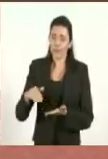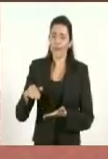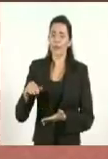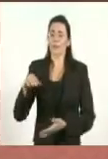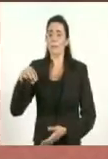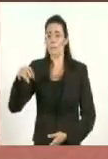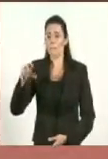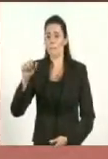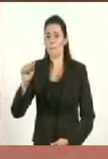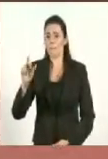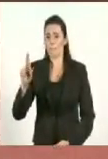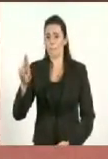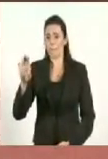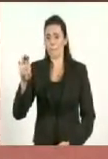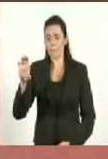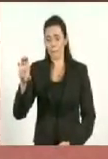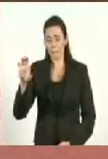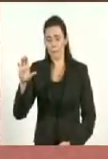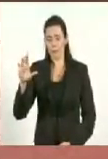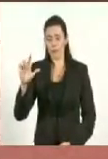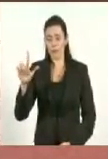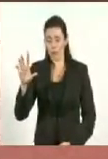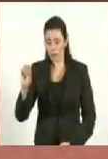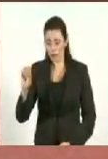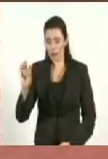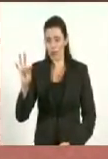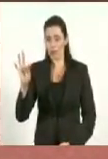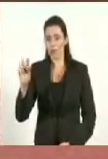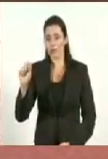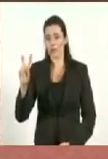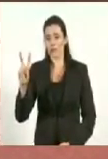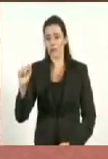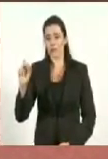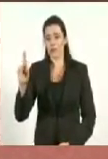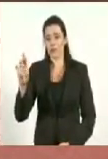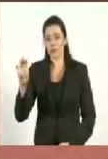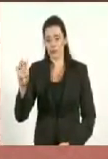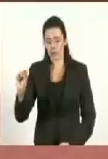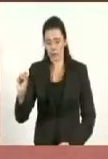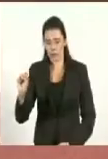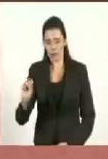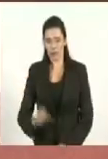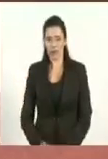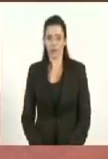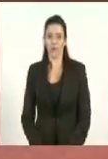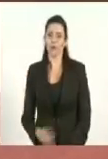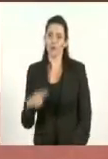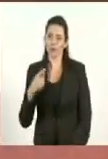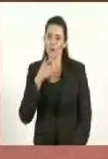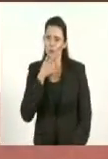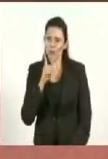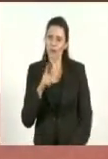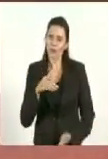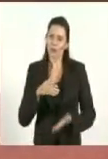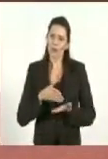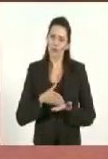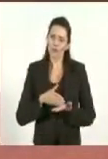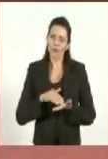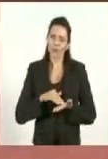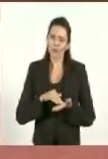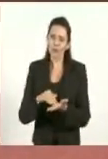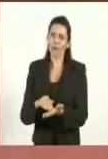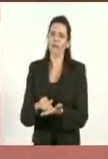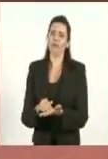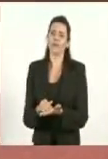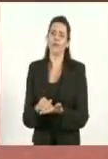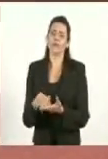Polícia Civil, e naquele momento nós conseguimos, no diálogo, encaminhar a documentação, a decisão judicial para apreciação do governo. É